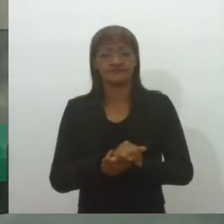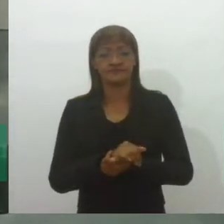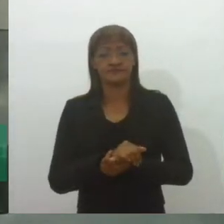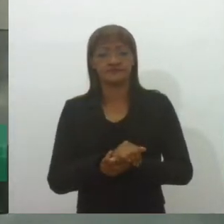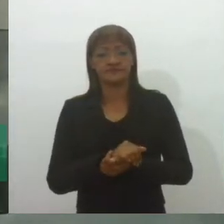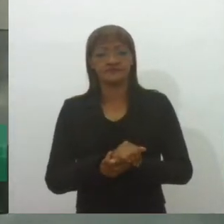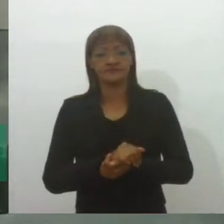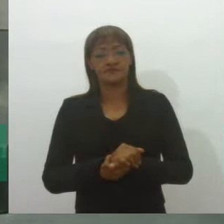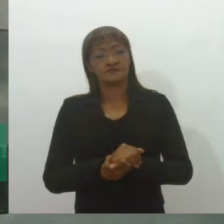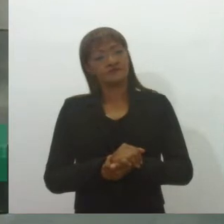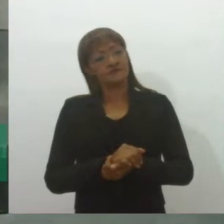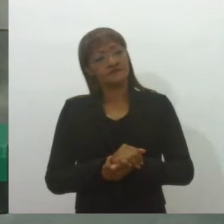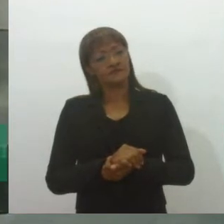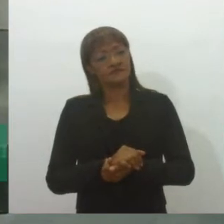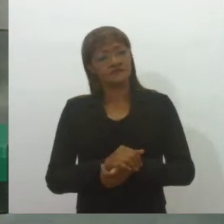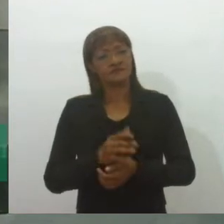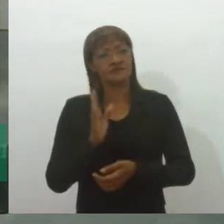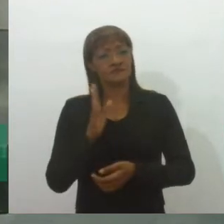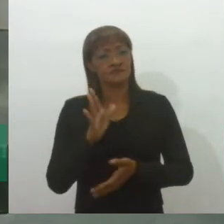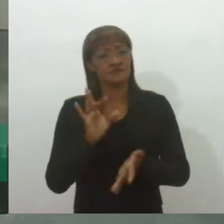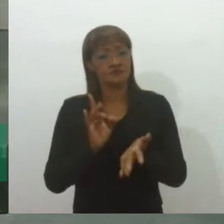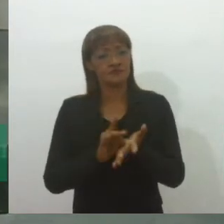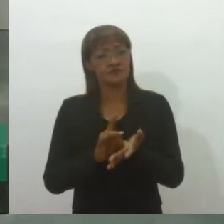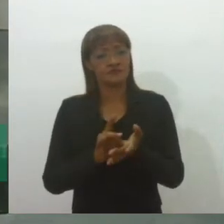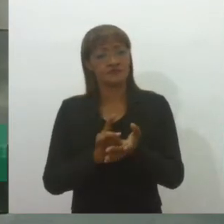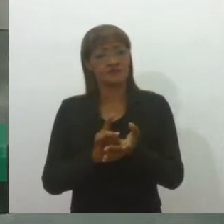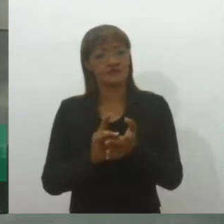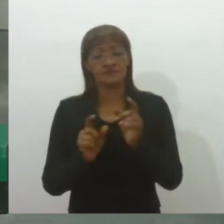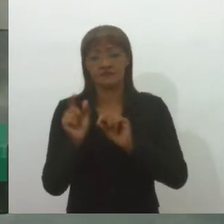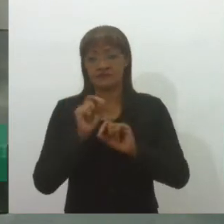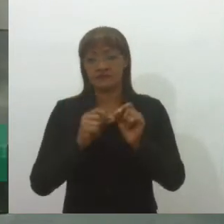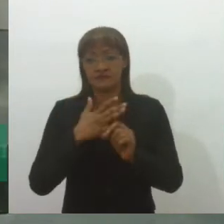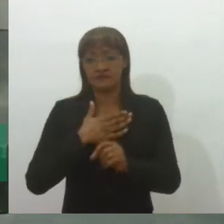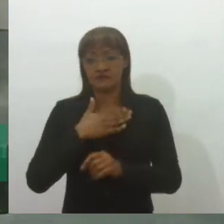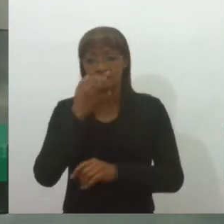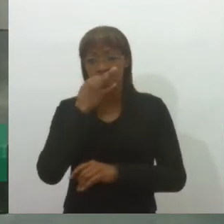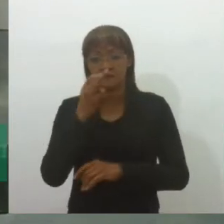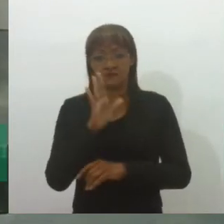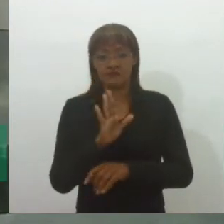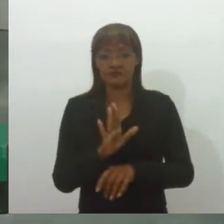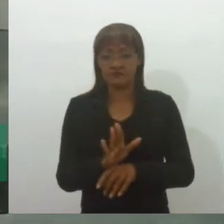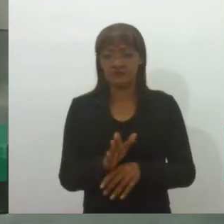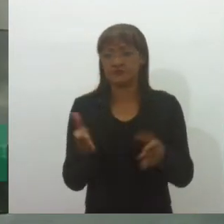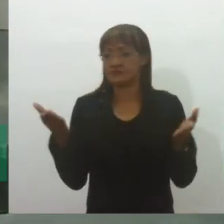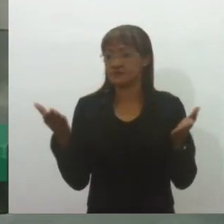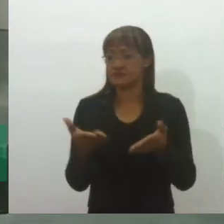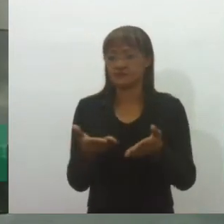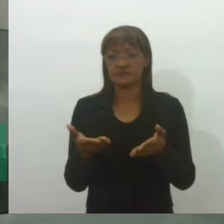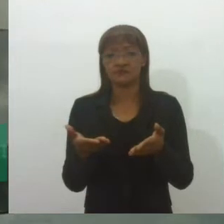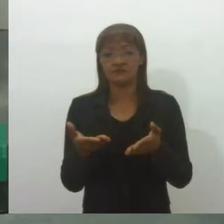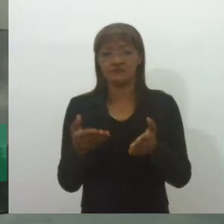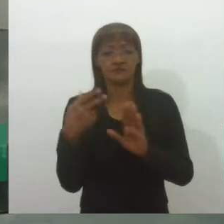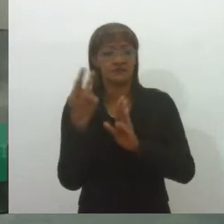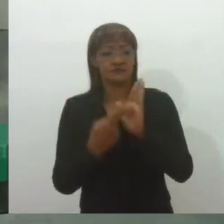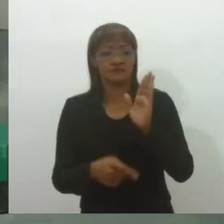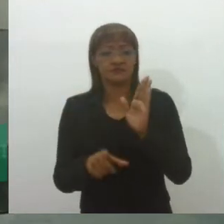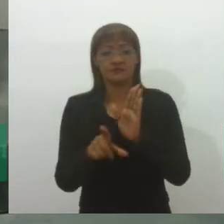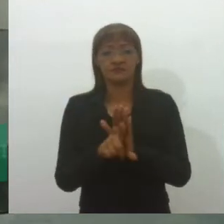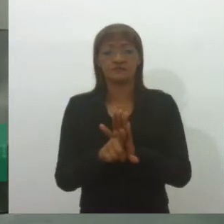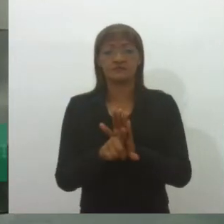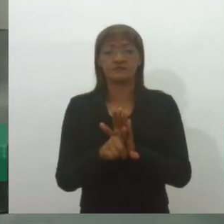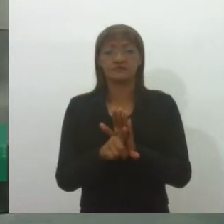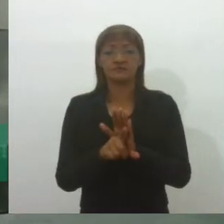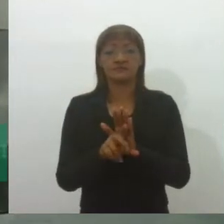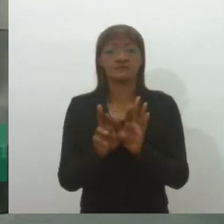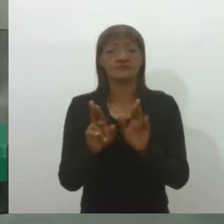Isso. Na verdade, assim, do ponto de vista operacional, o projeto de lei, ele não entra nesse detalhe, porque